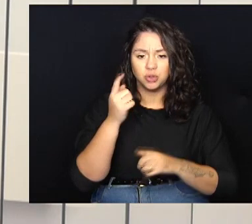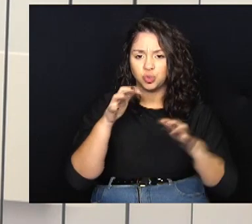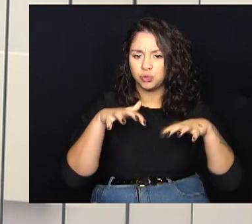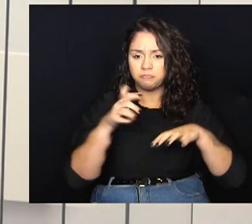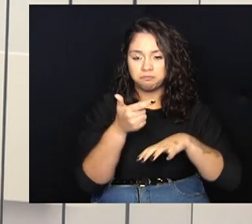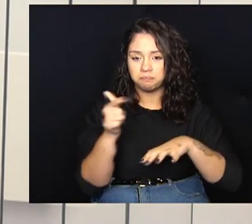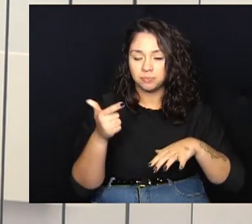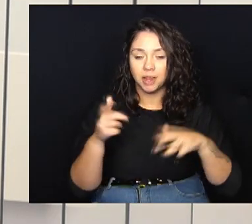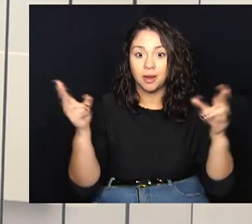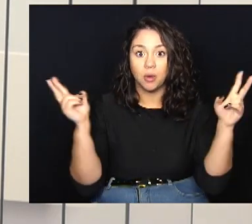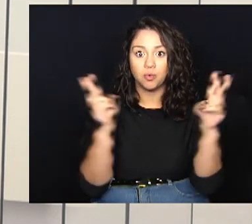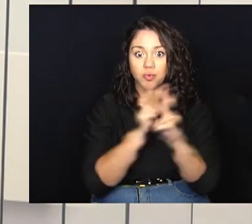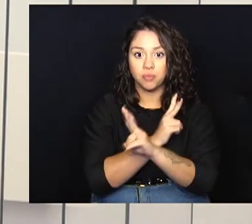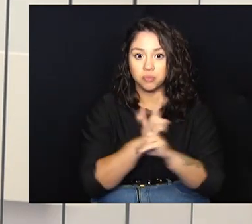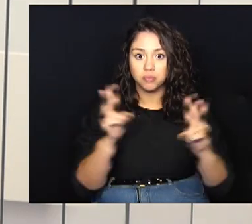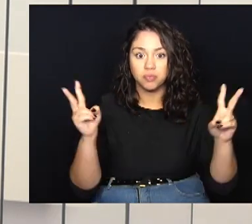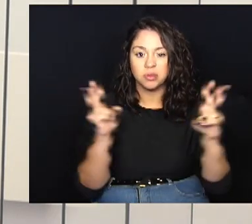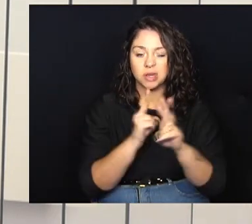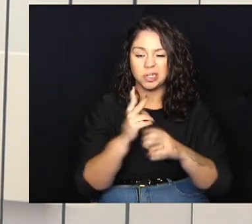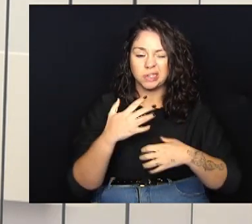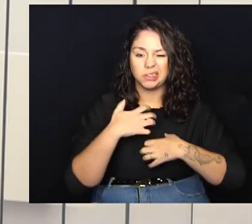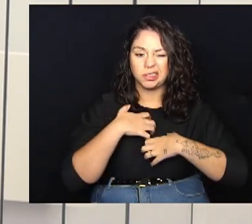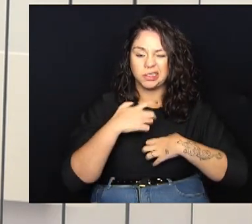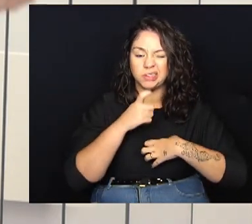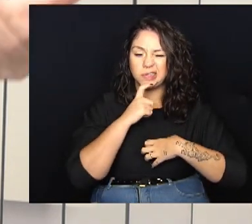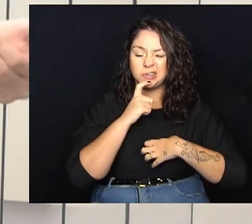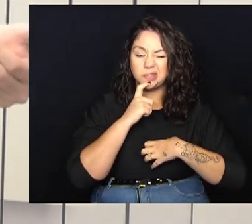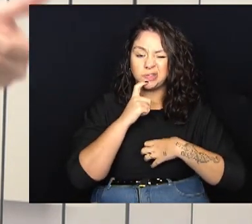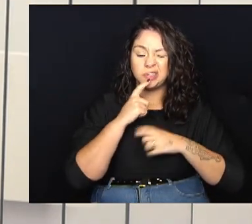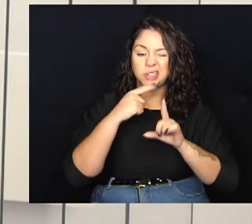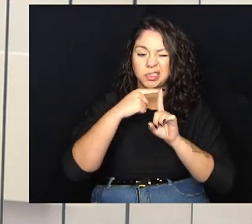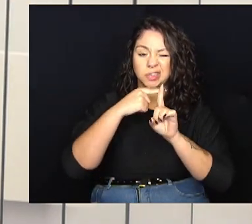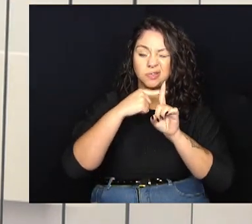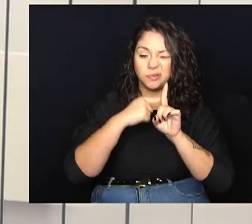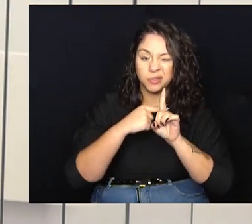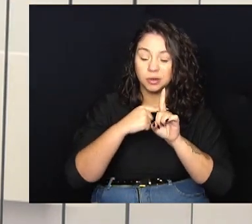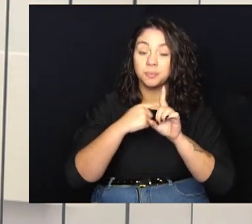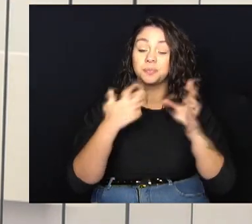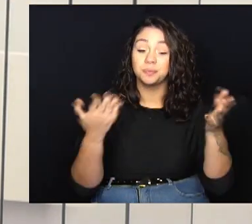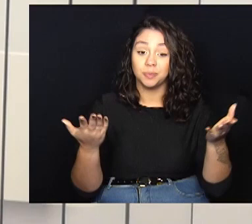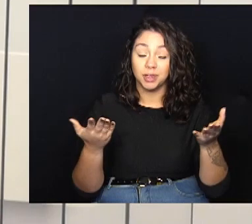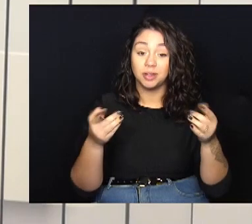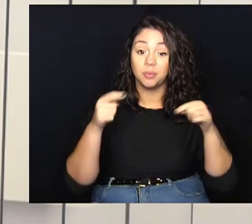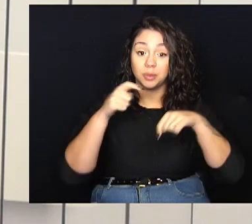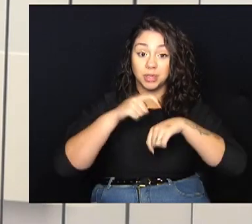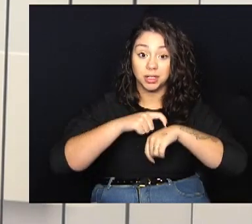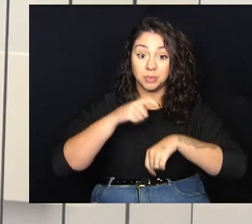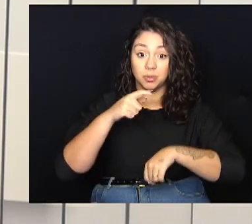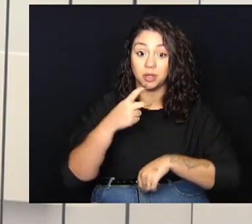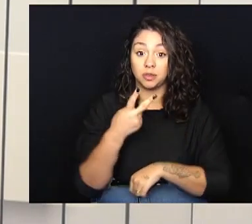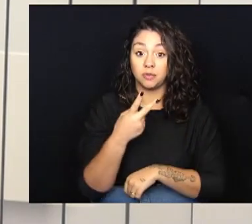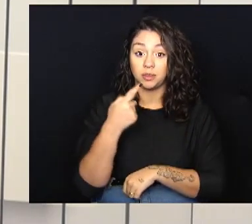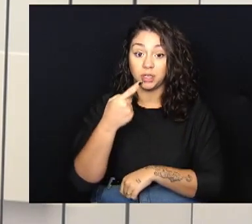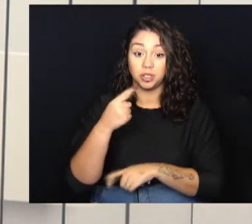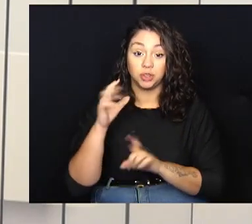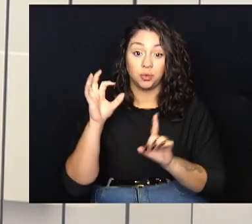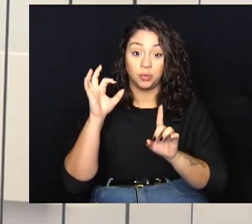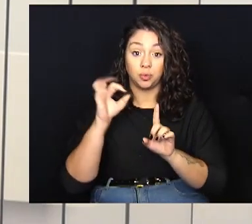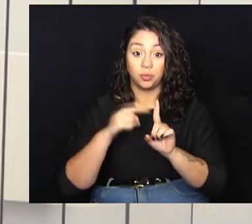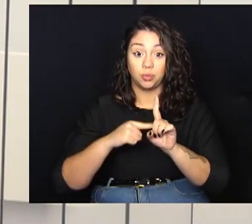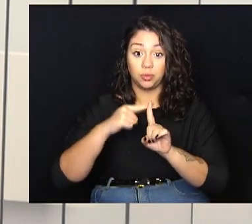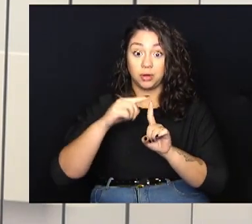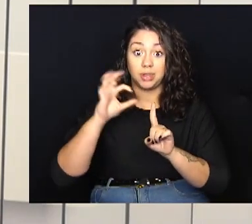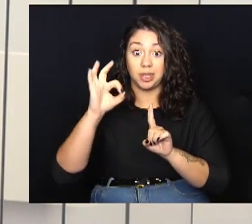o vento deixa a sensação térmica ainda mais baixa viu neste momento 21 graus mas a sensação